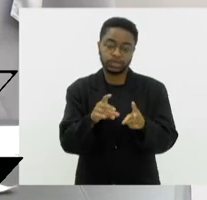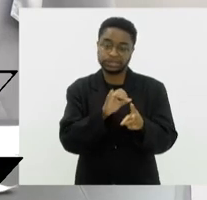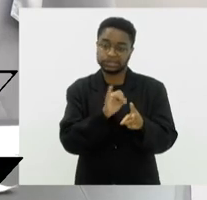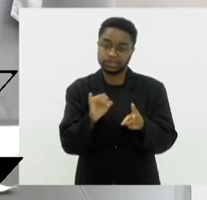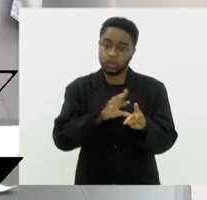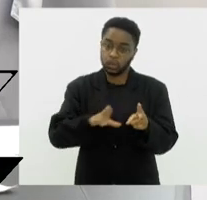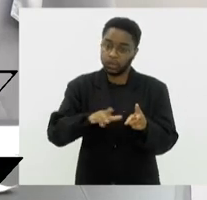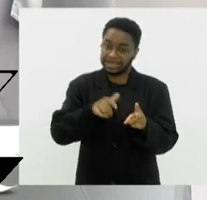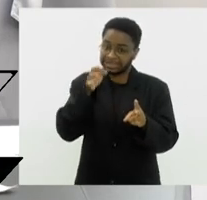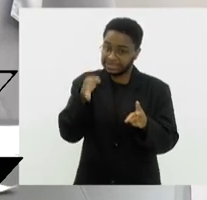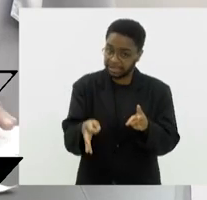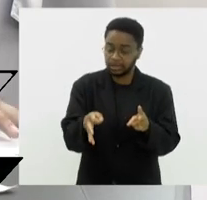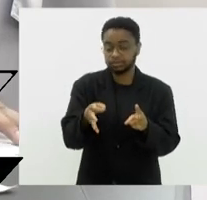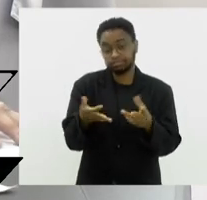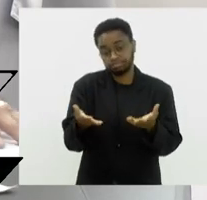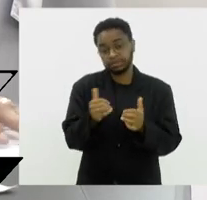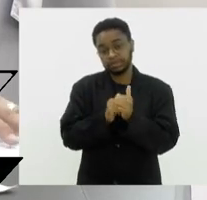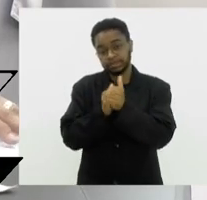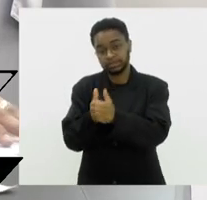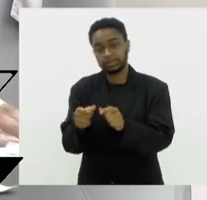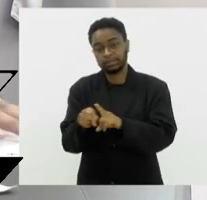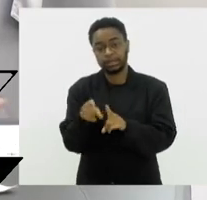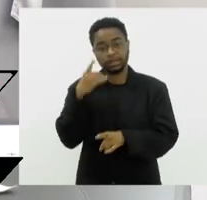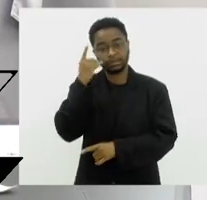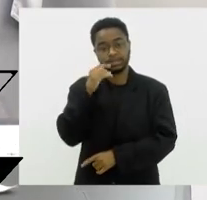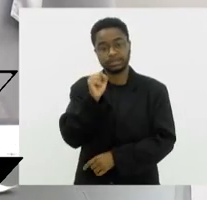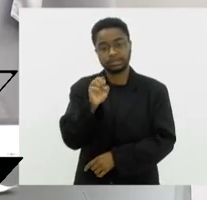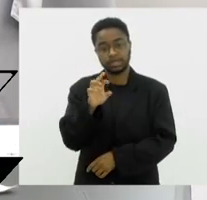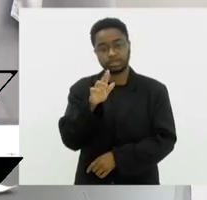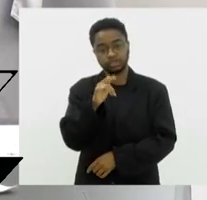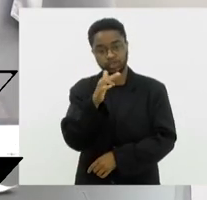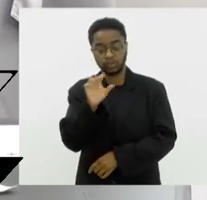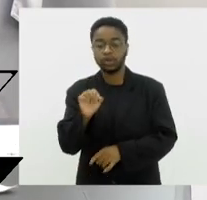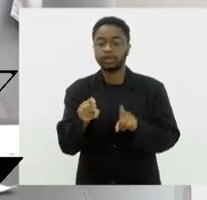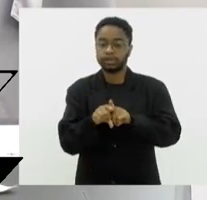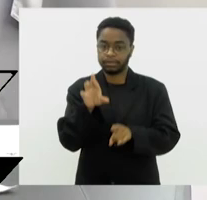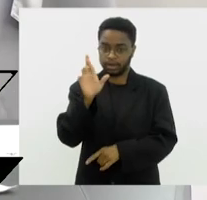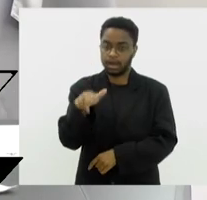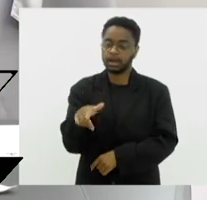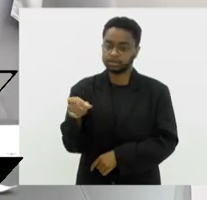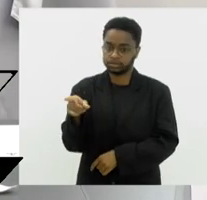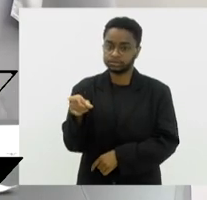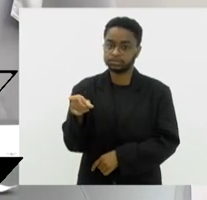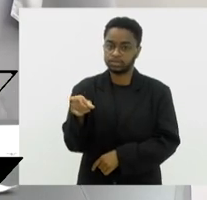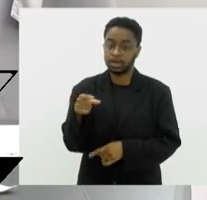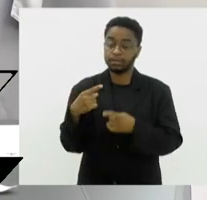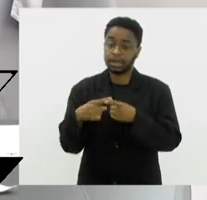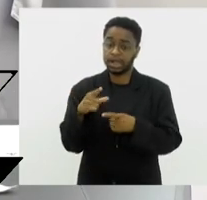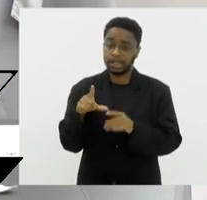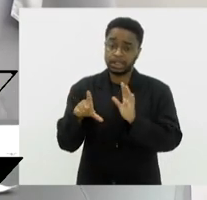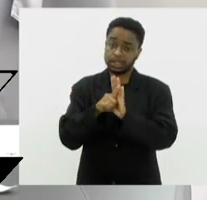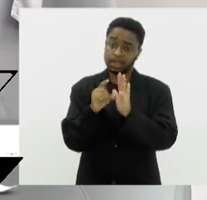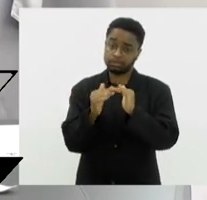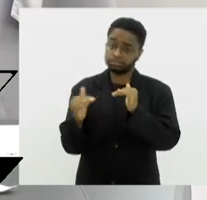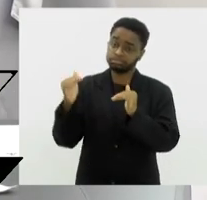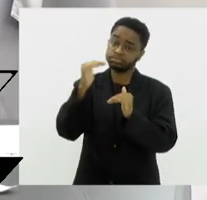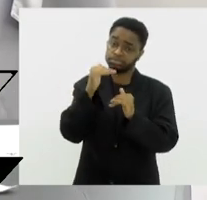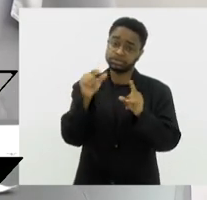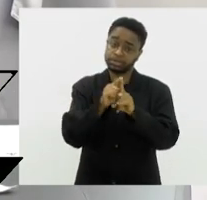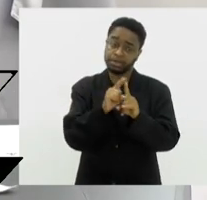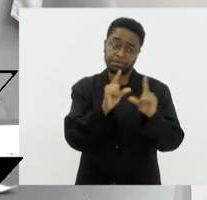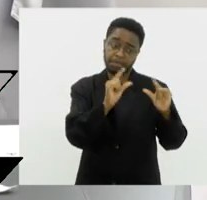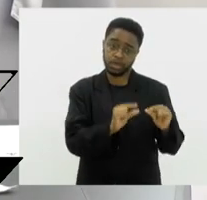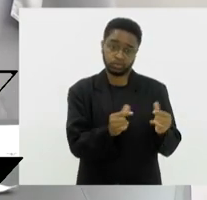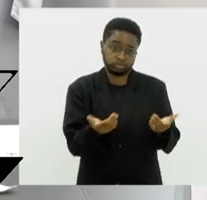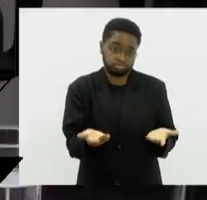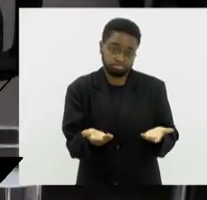adequada. E aí, seguindo a lógica aqui levantada pelo deputado doutor Serginho, que também tem razão, o que a lei pode mais, pode menos também. E